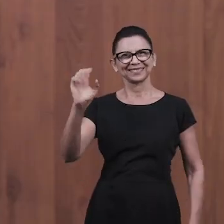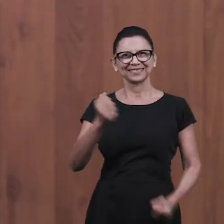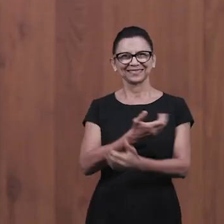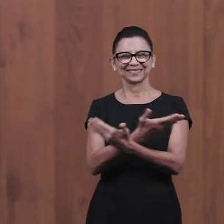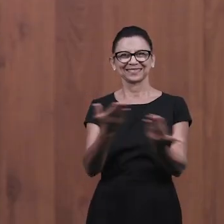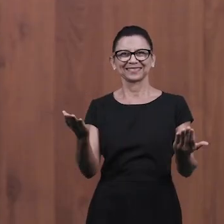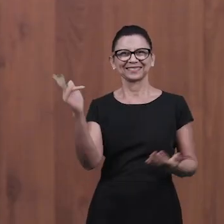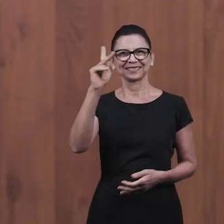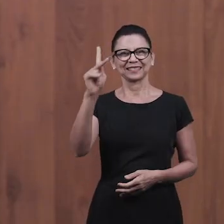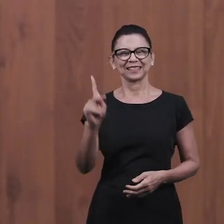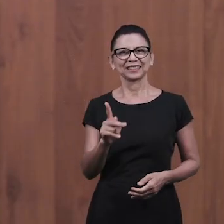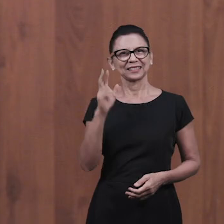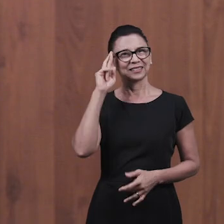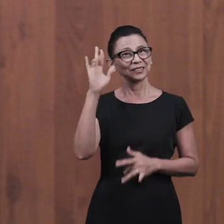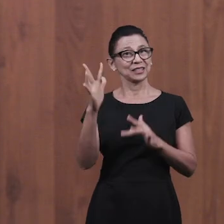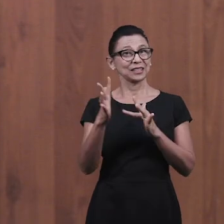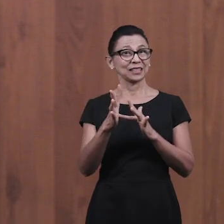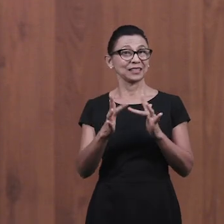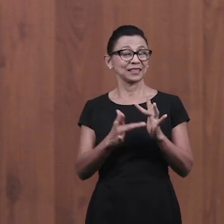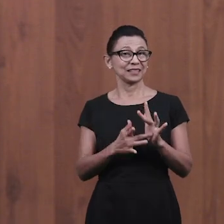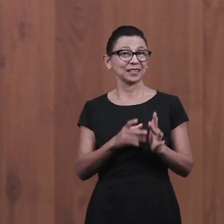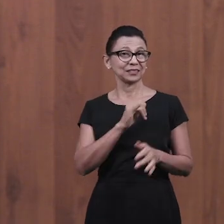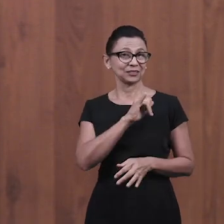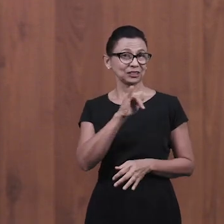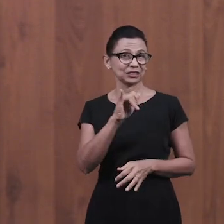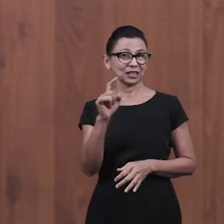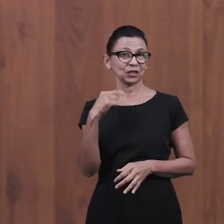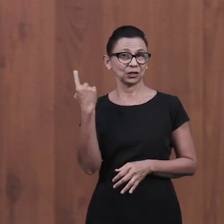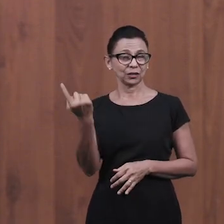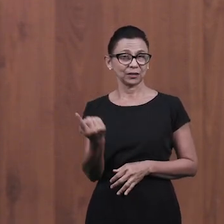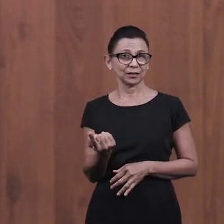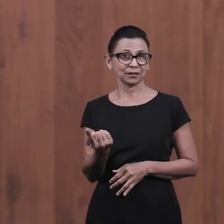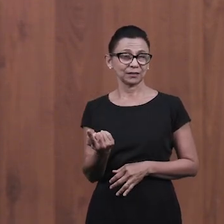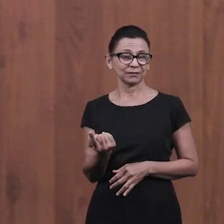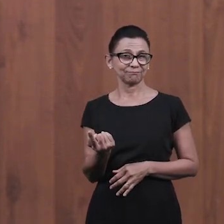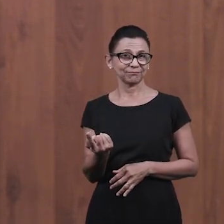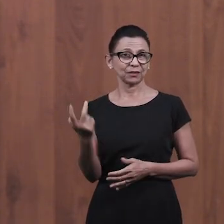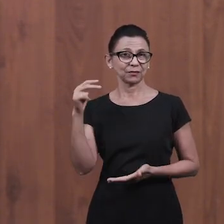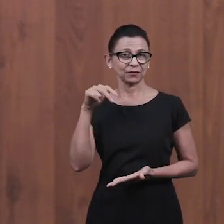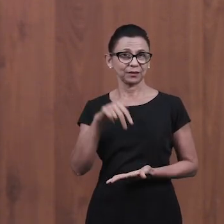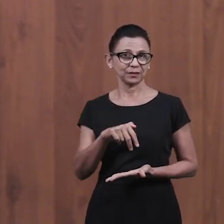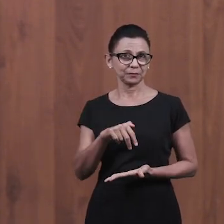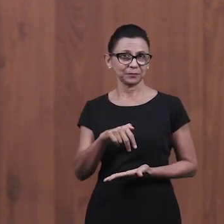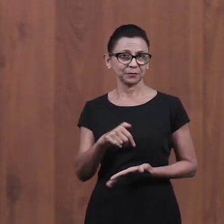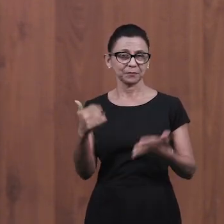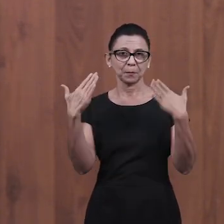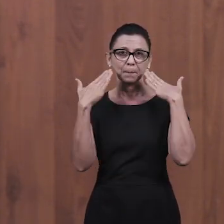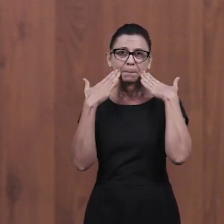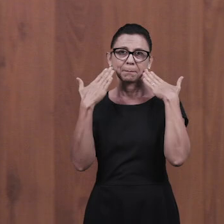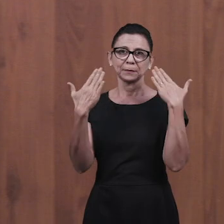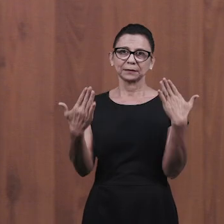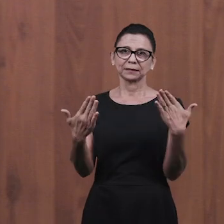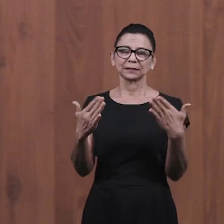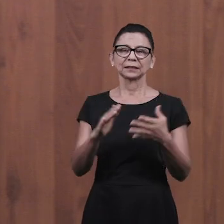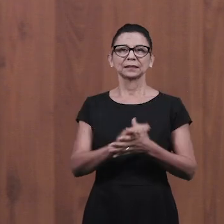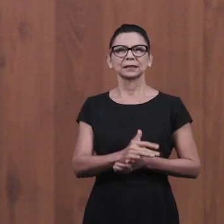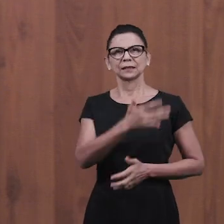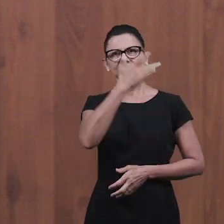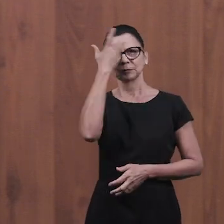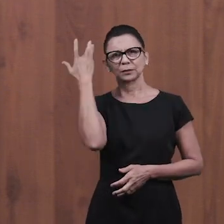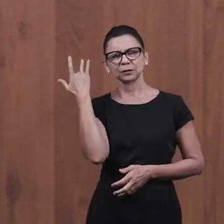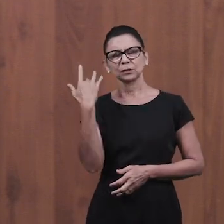Olá, eu quero cumprimentar a você com a paz do Senhor Jesus e dizer que nós estamos aqui mais uma vez para apresentarmos